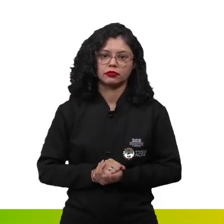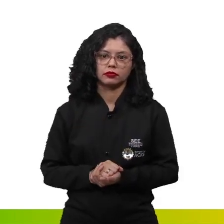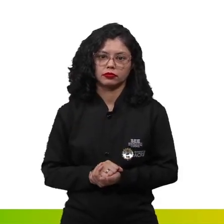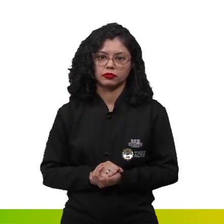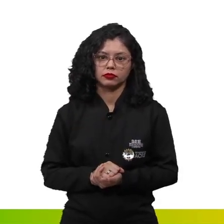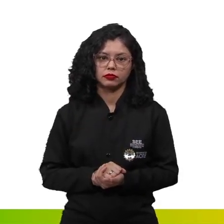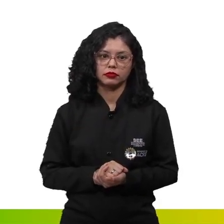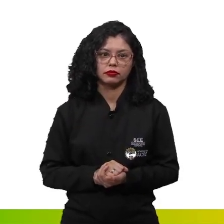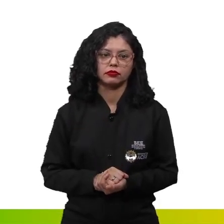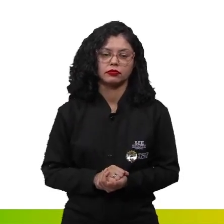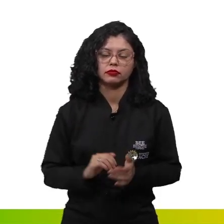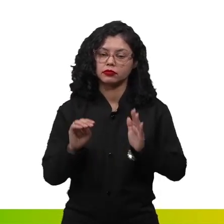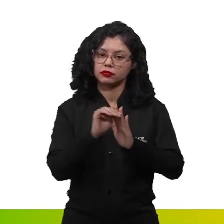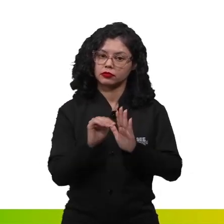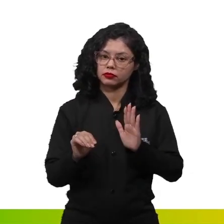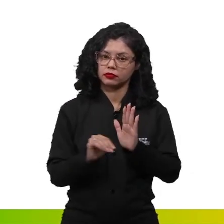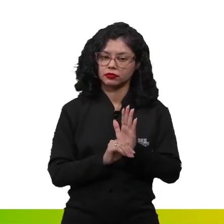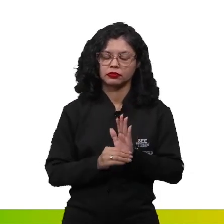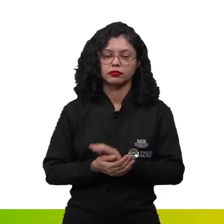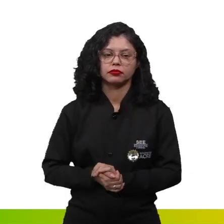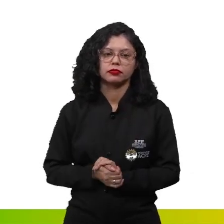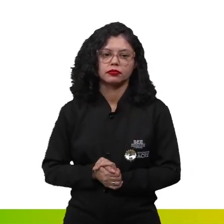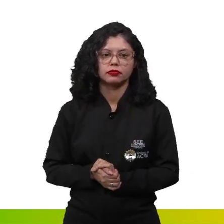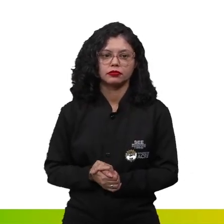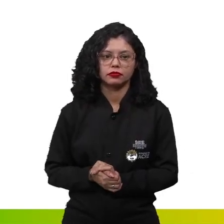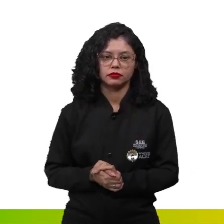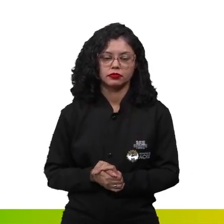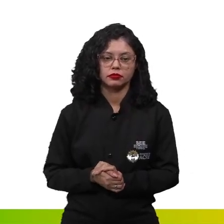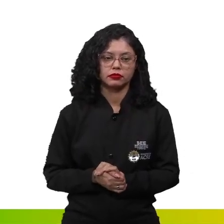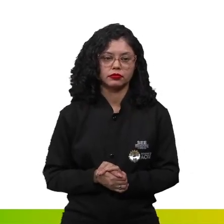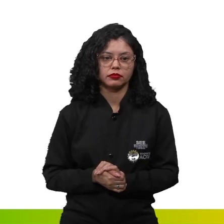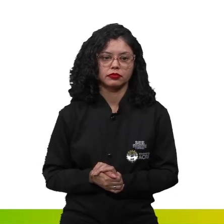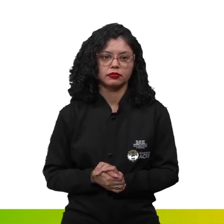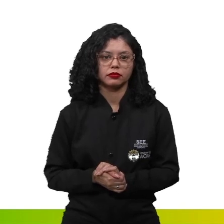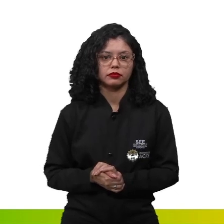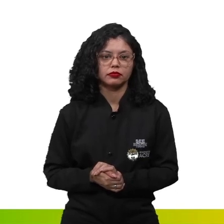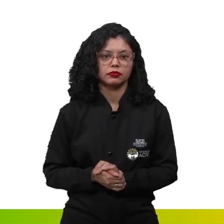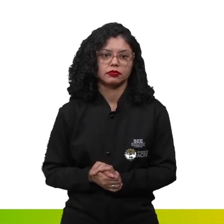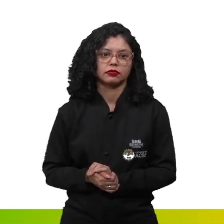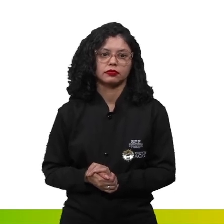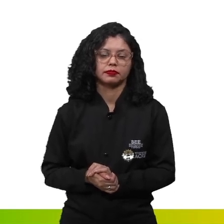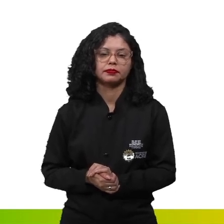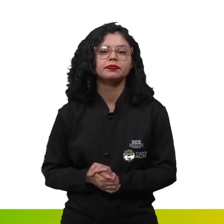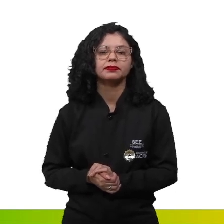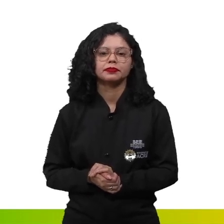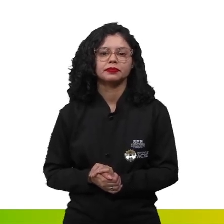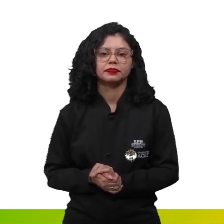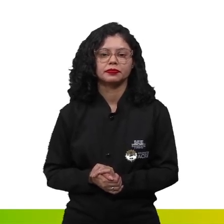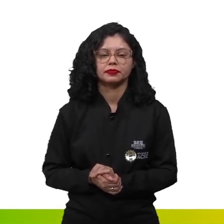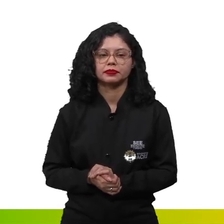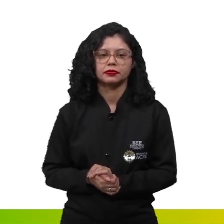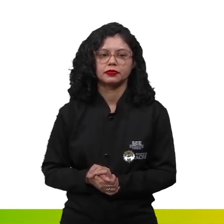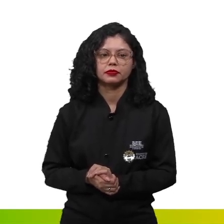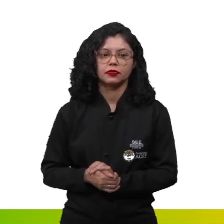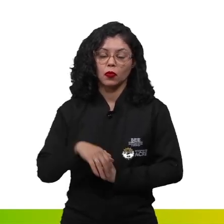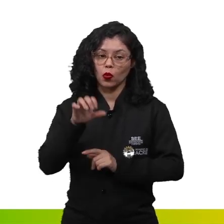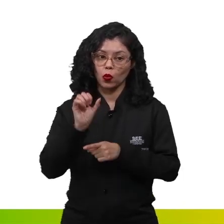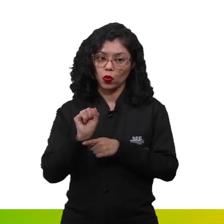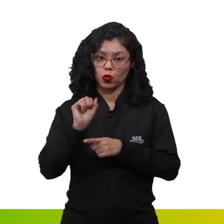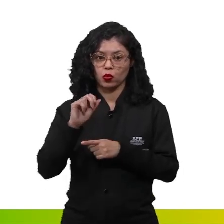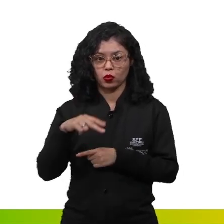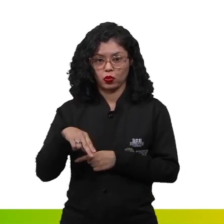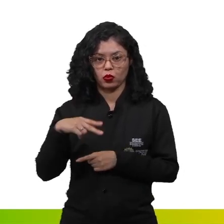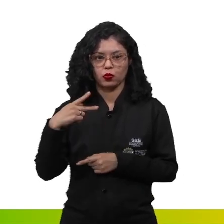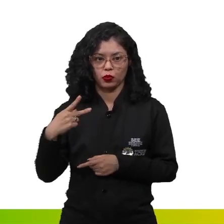falso. O que se afirma nos itens abaixo. Vamos analisar aí esses itens. O